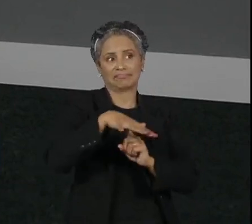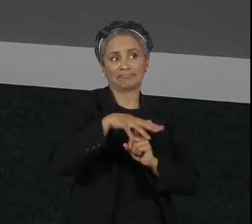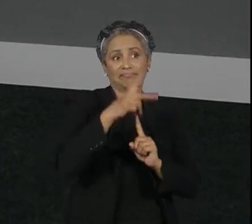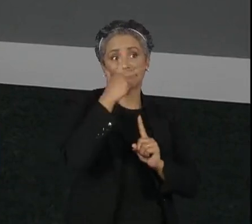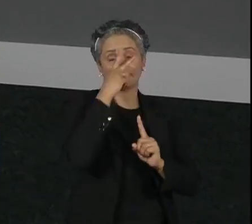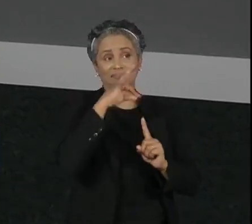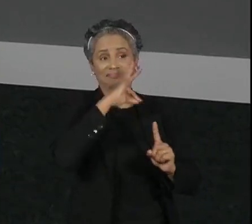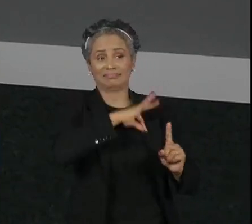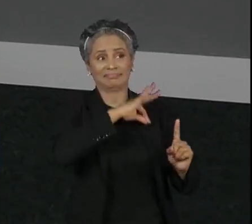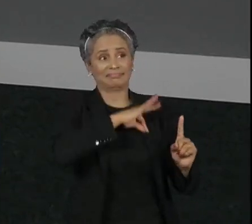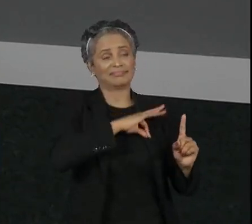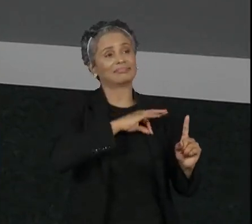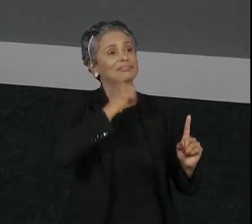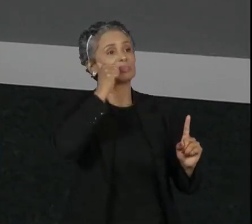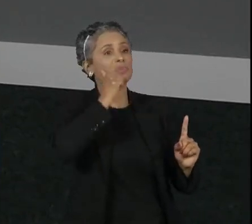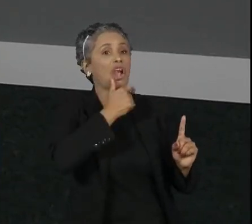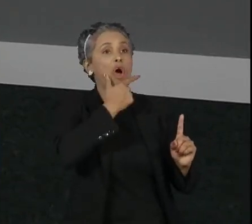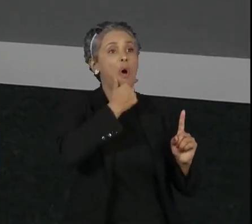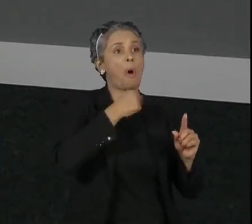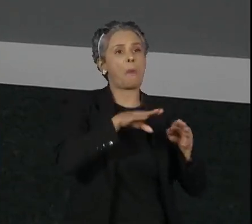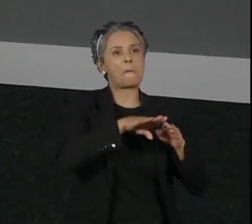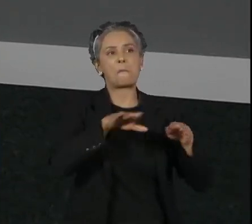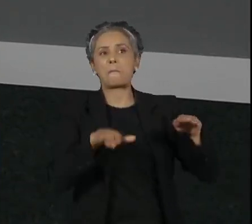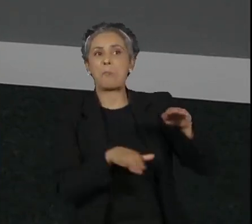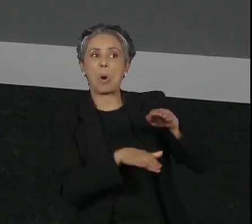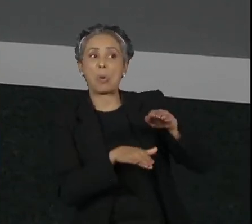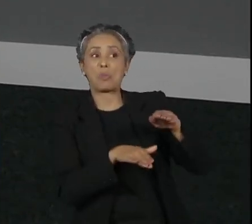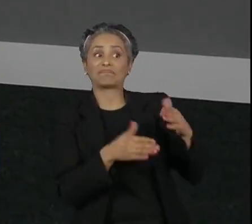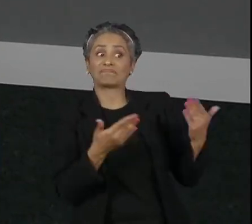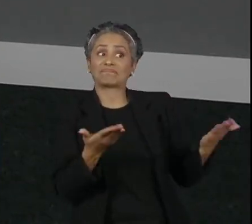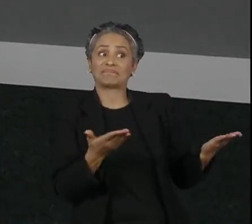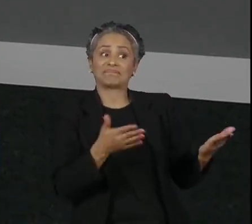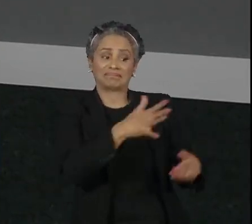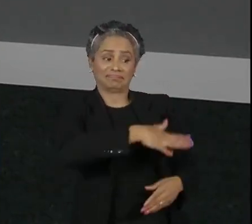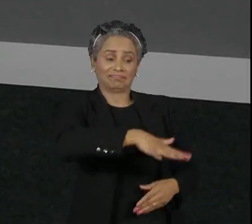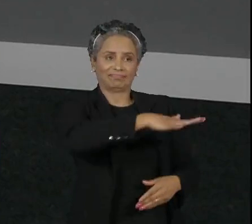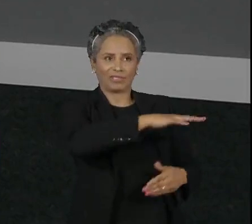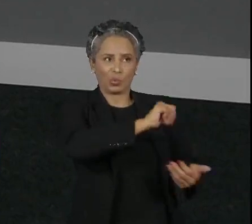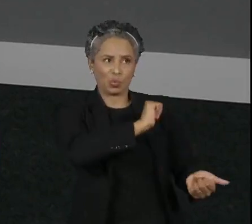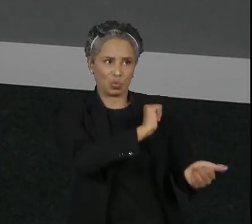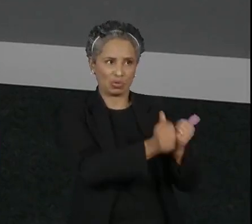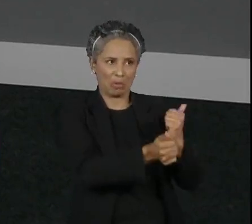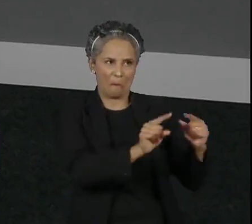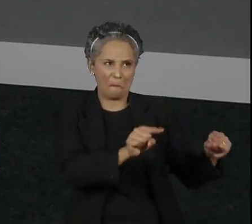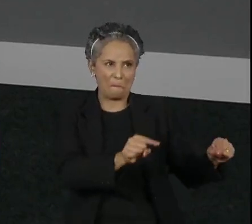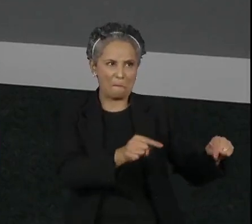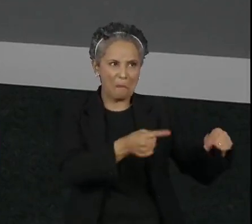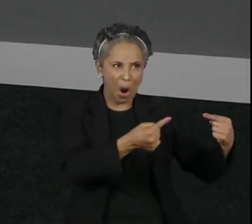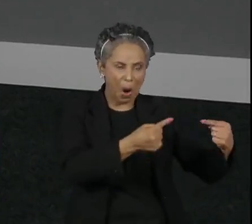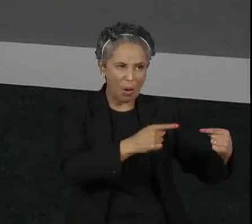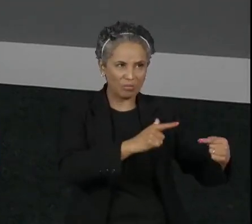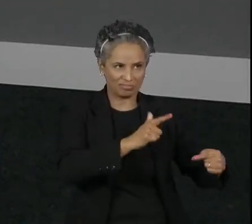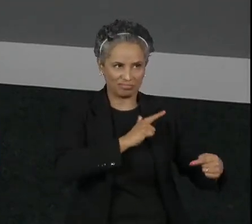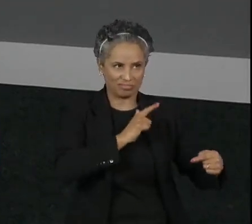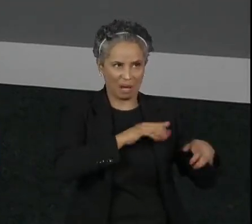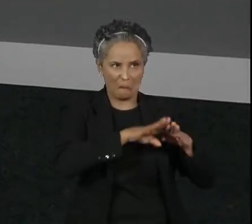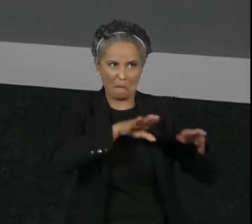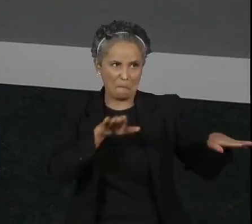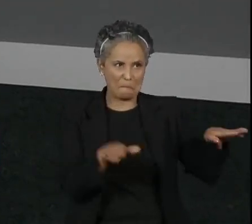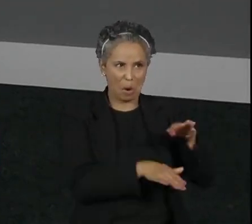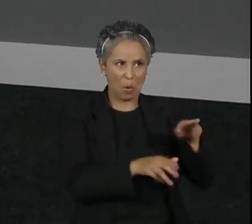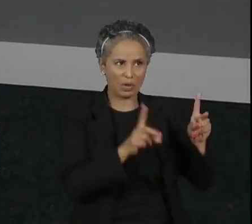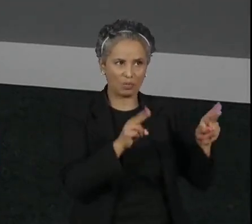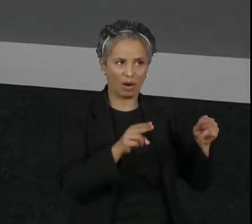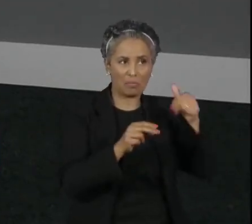disparidade salarial no mundo do esporte competitivo ainda é talvez muito maior do que